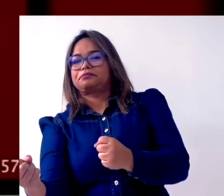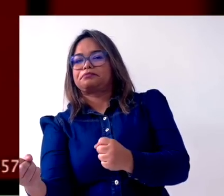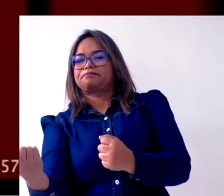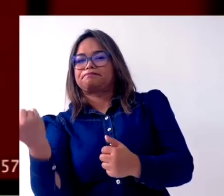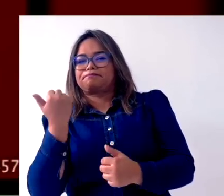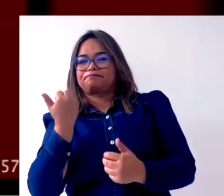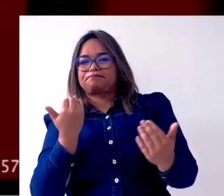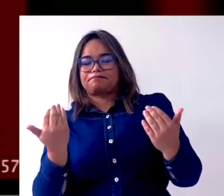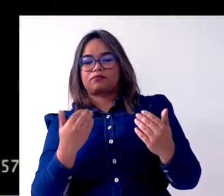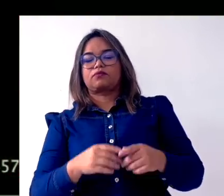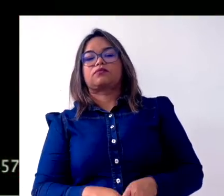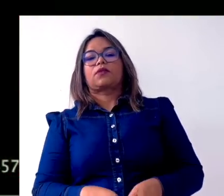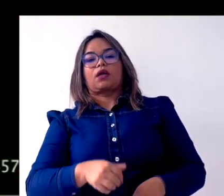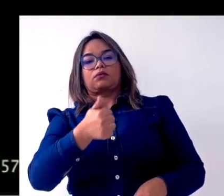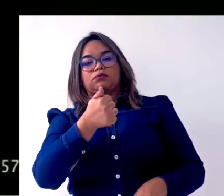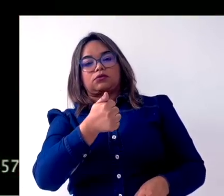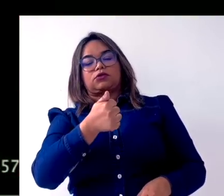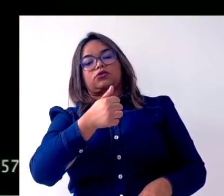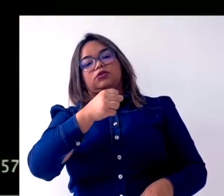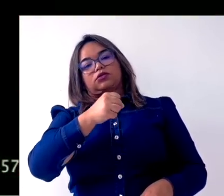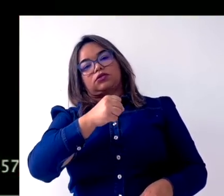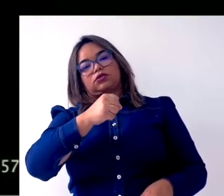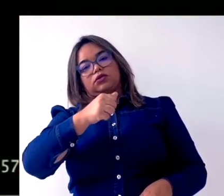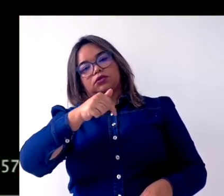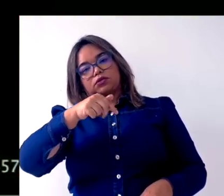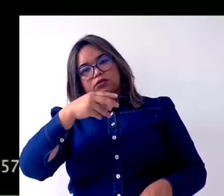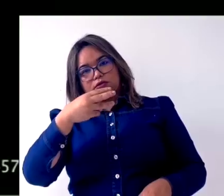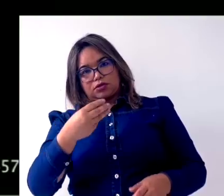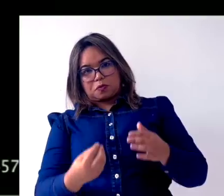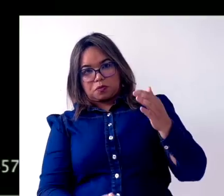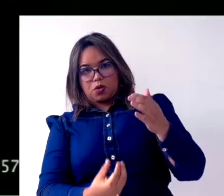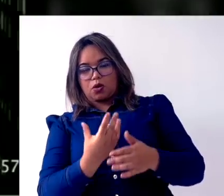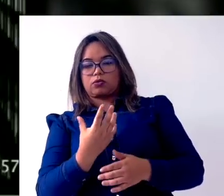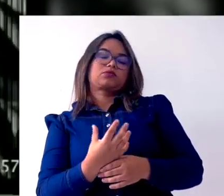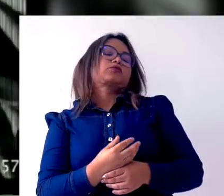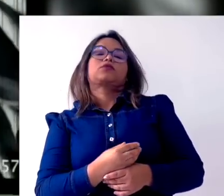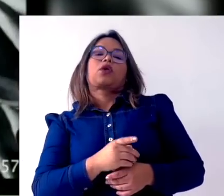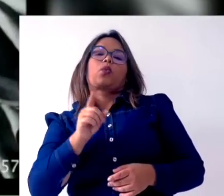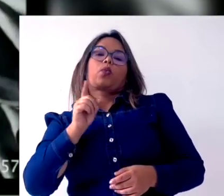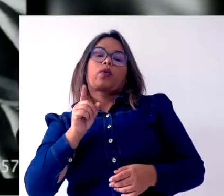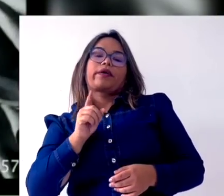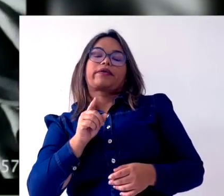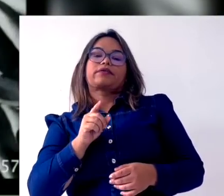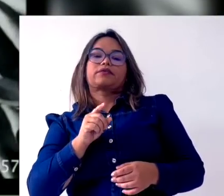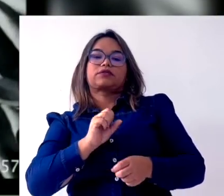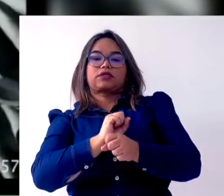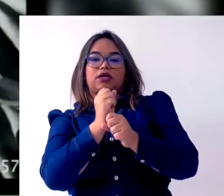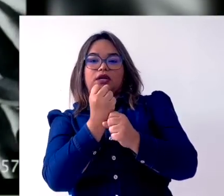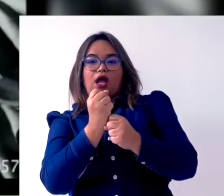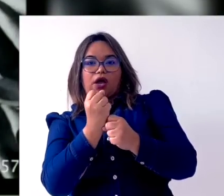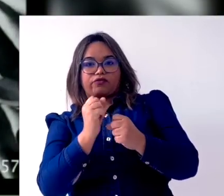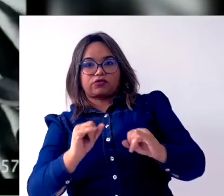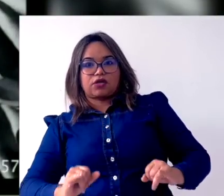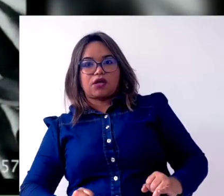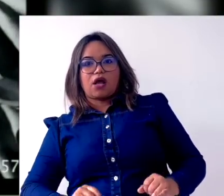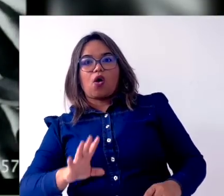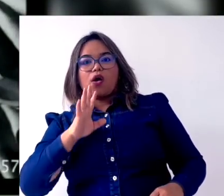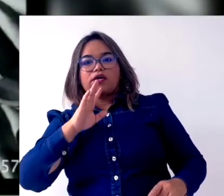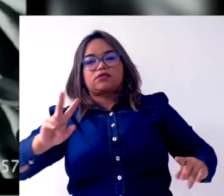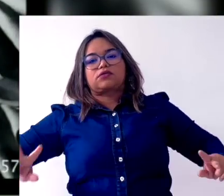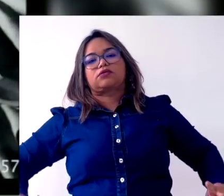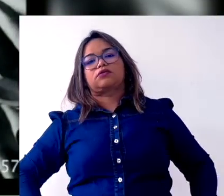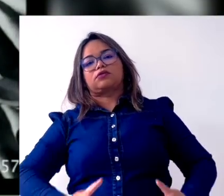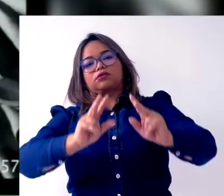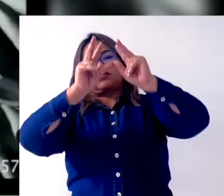de emancipação dos escravos. A Torre Eiffel é um símbolo da maçonaria. A Estátua